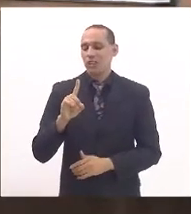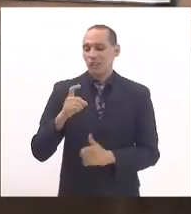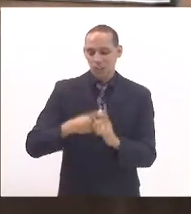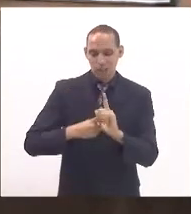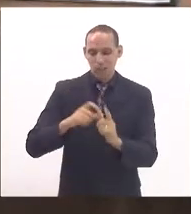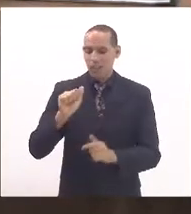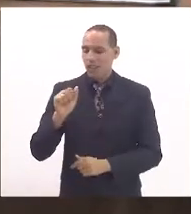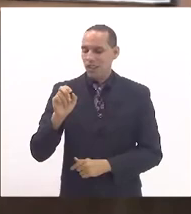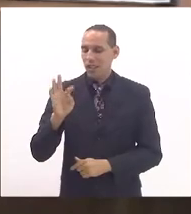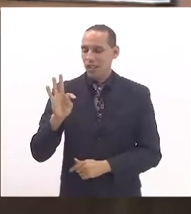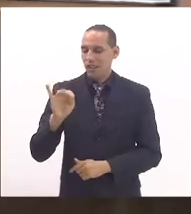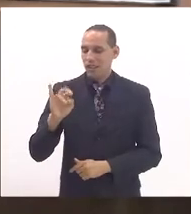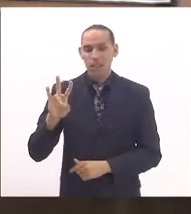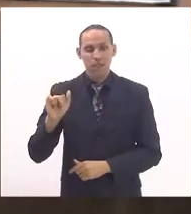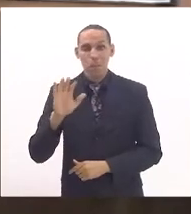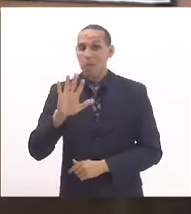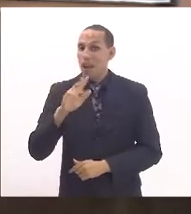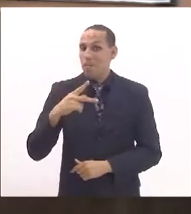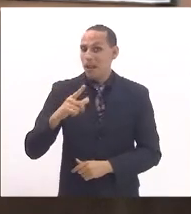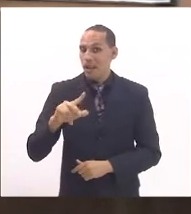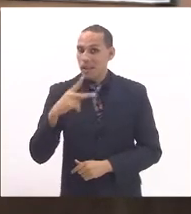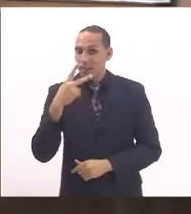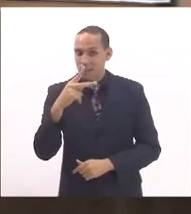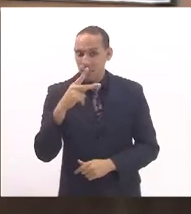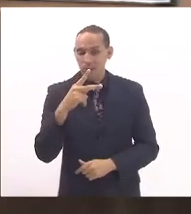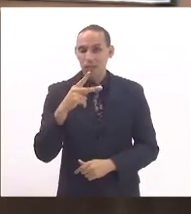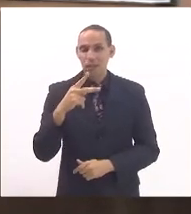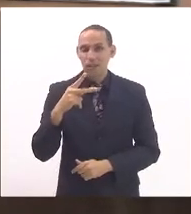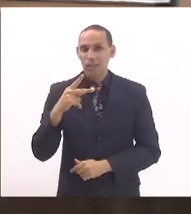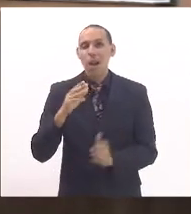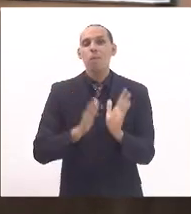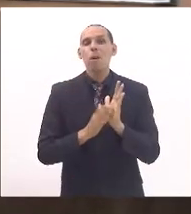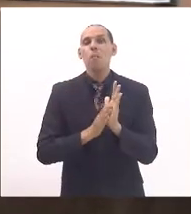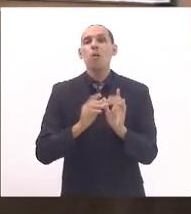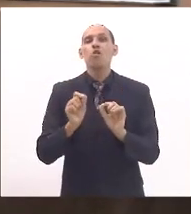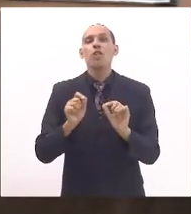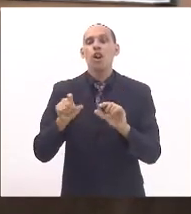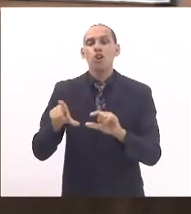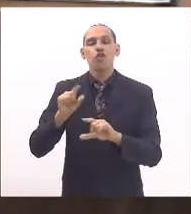no seu projeto de lei, o senhor propõe que faça a escolha.